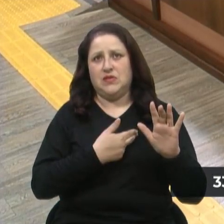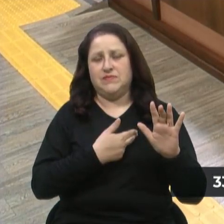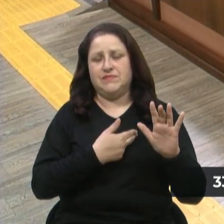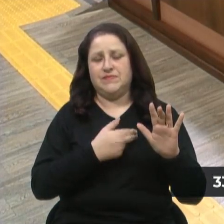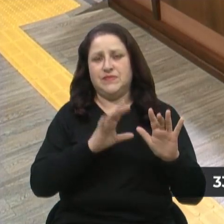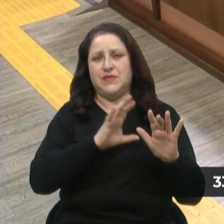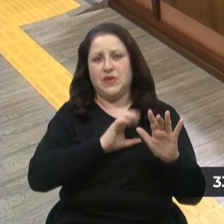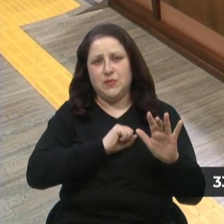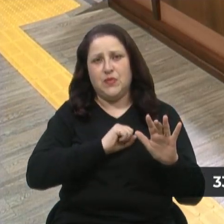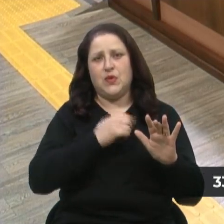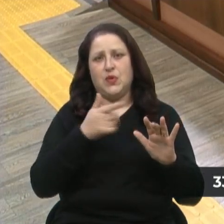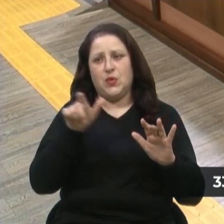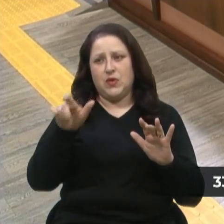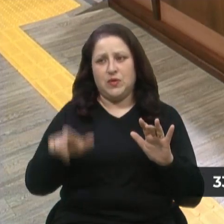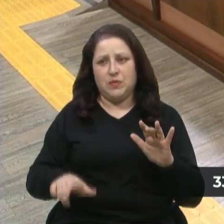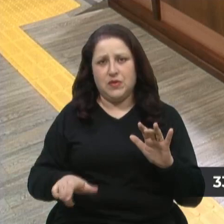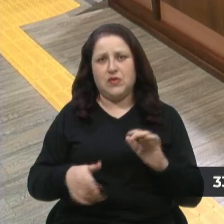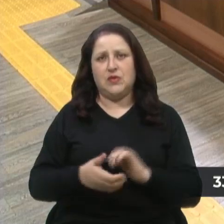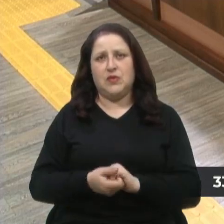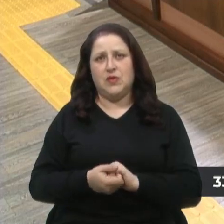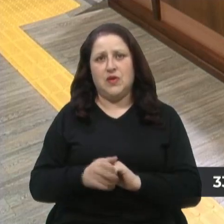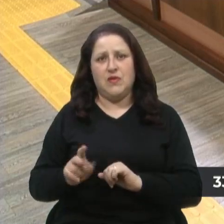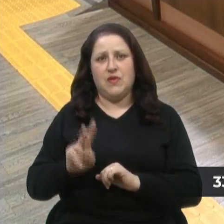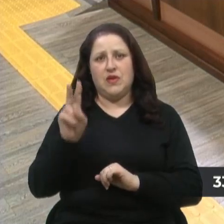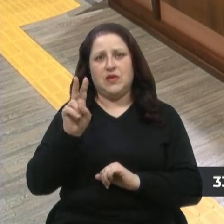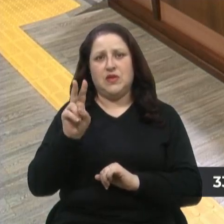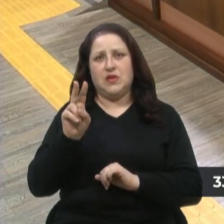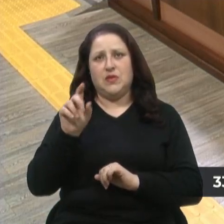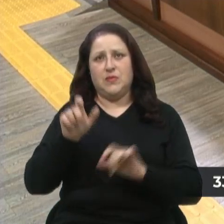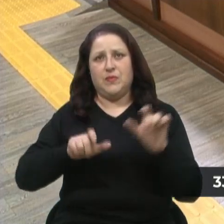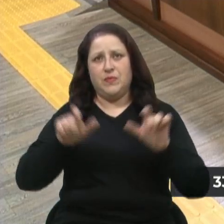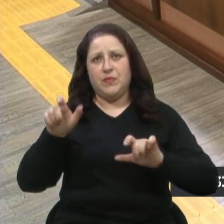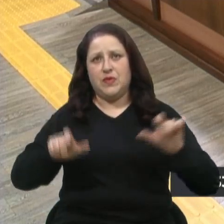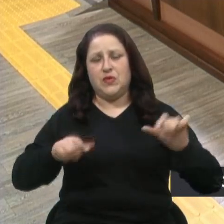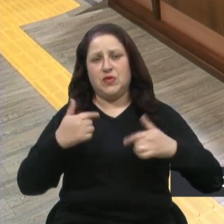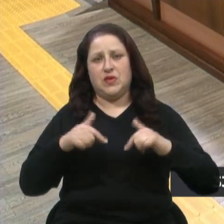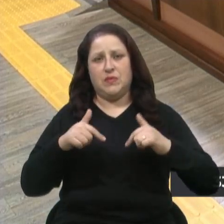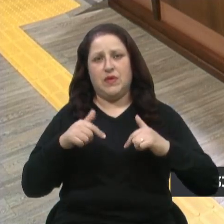amor ao próximo e valorização dos que trabalham por essa causa.